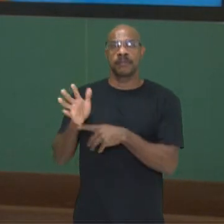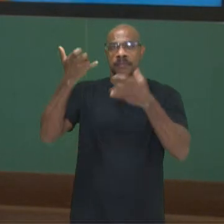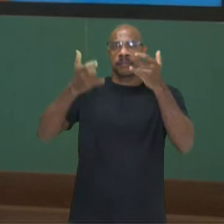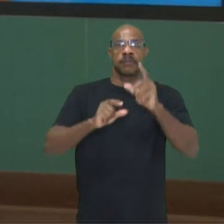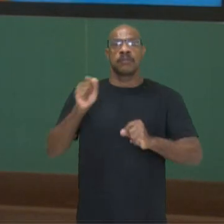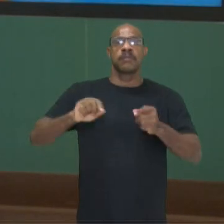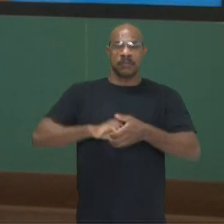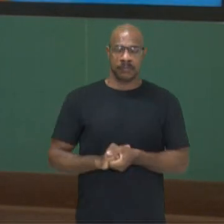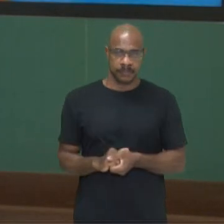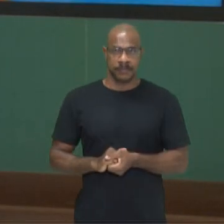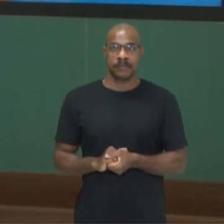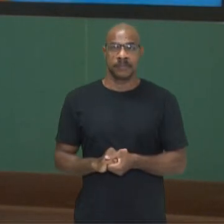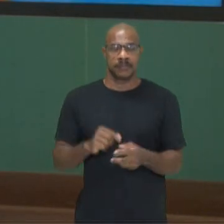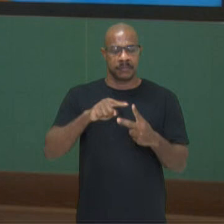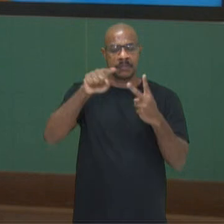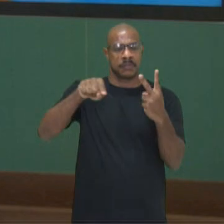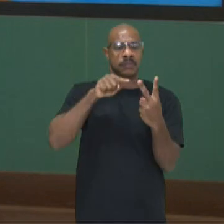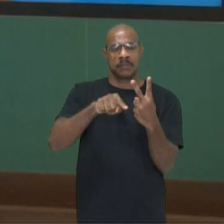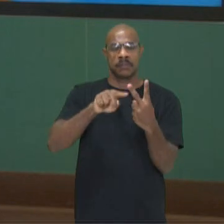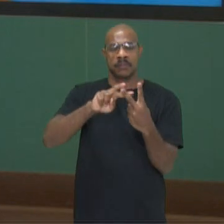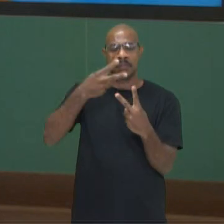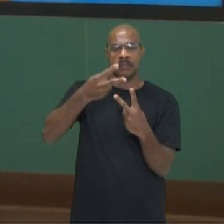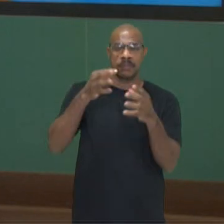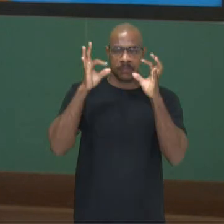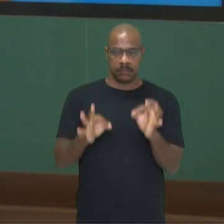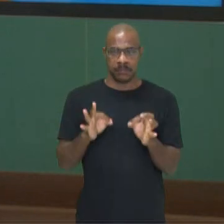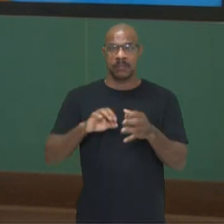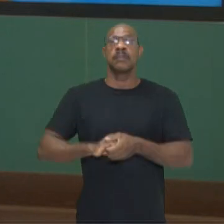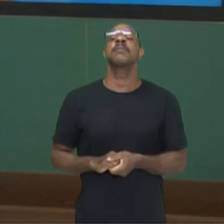vídeo, nós falamos sobre a raiz quadrada